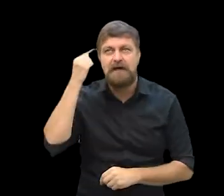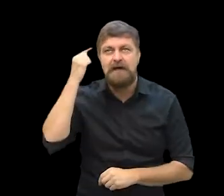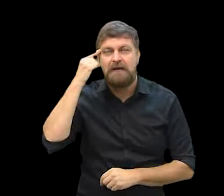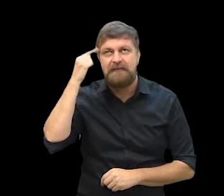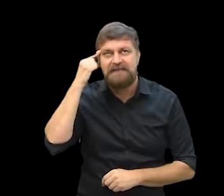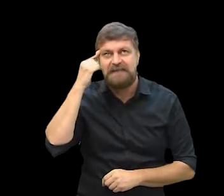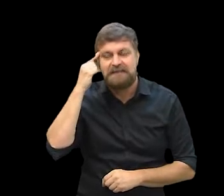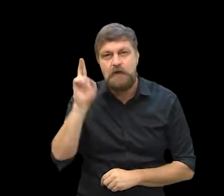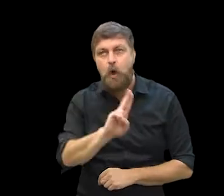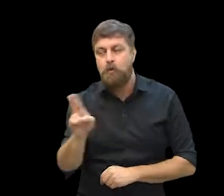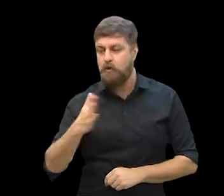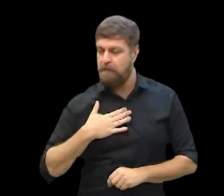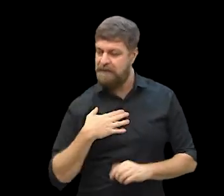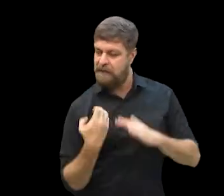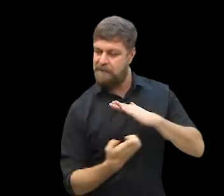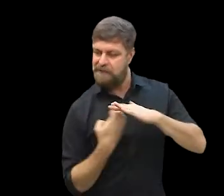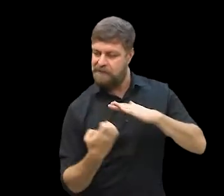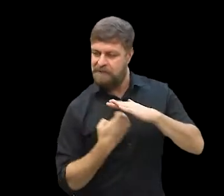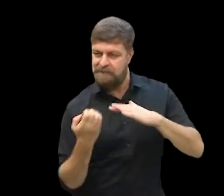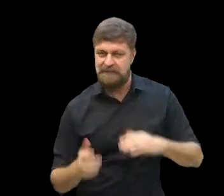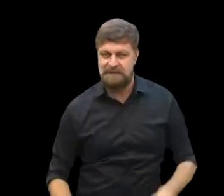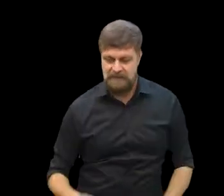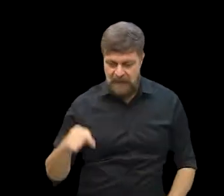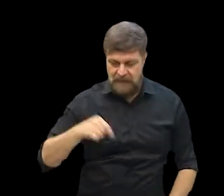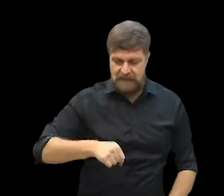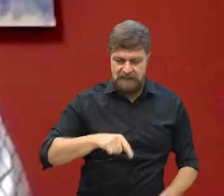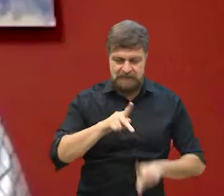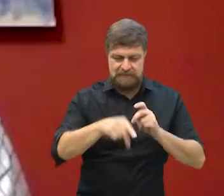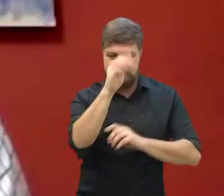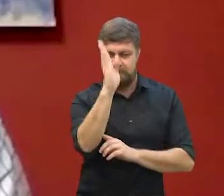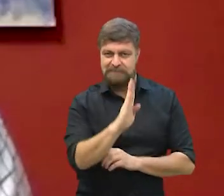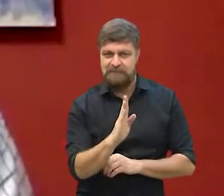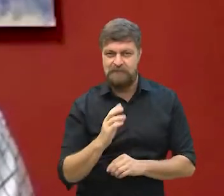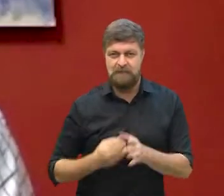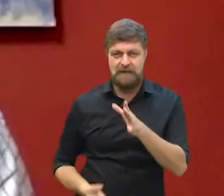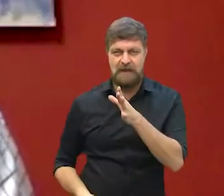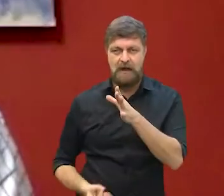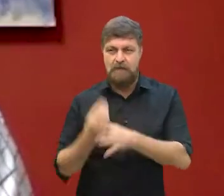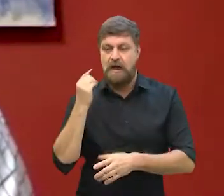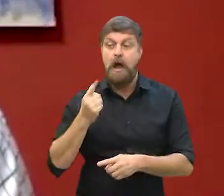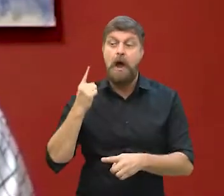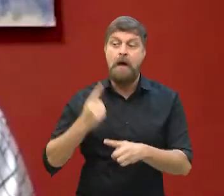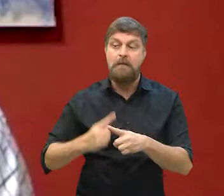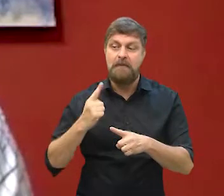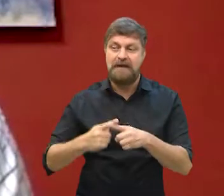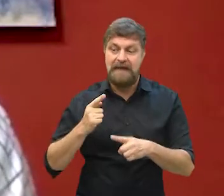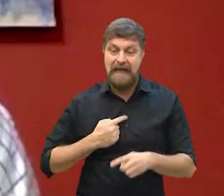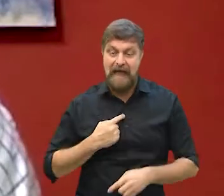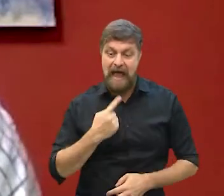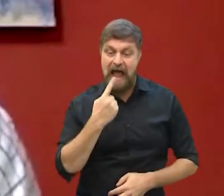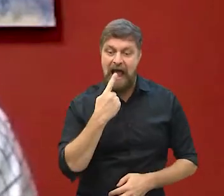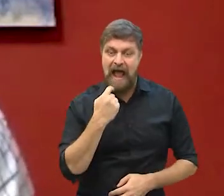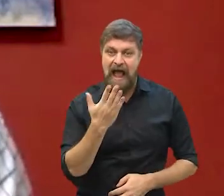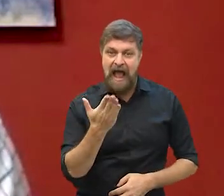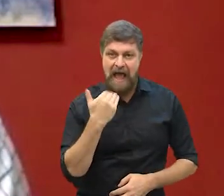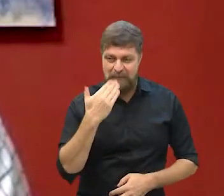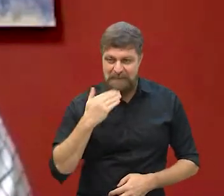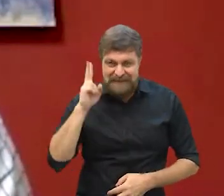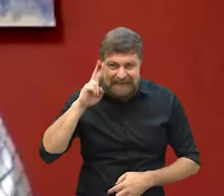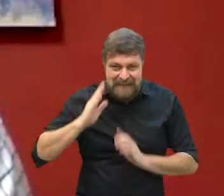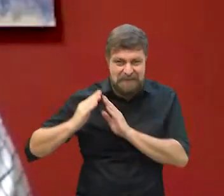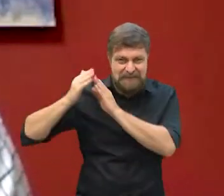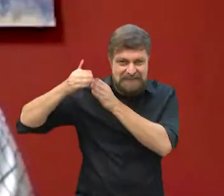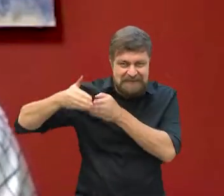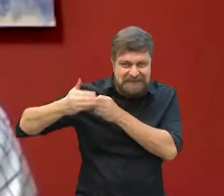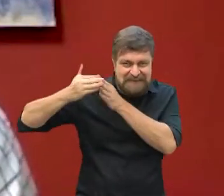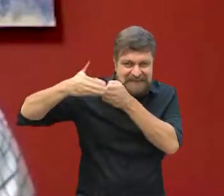história. Afinal de contas, o Brasil foi descoberto, um dos grandes motivos foi por causa da pimenta. Nas grandes navegações,